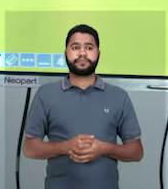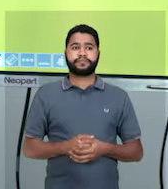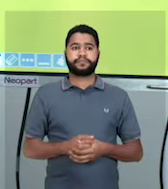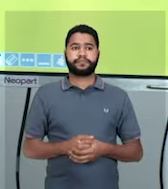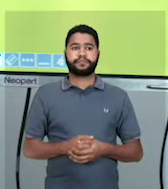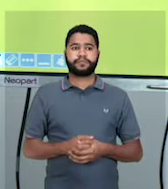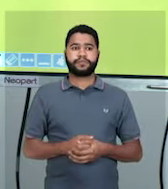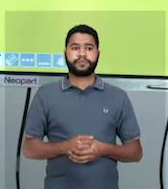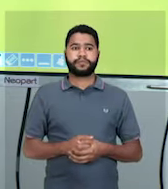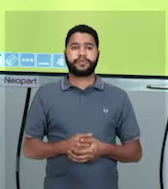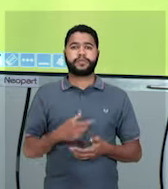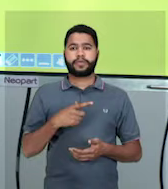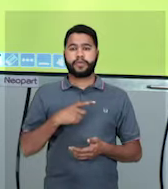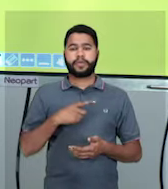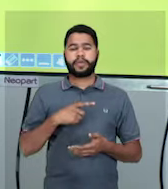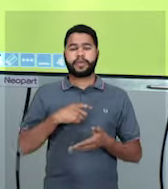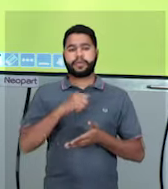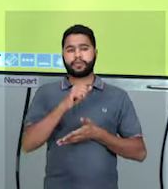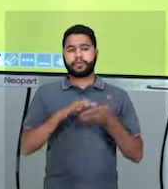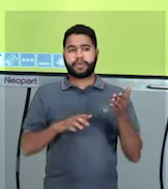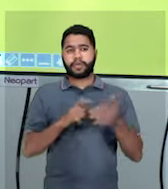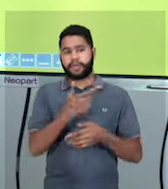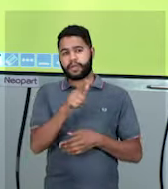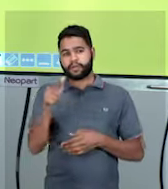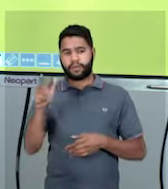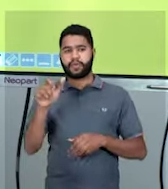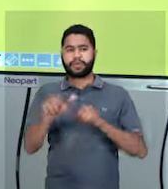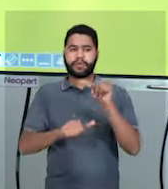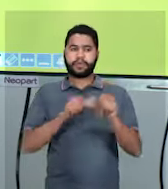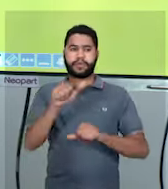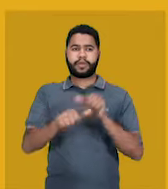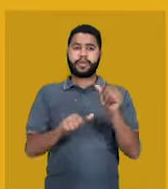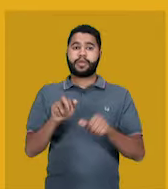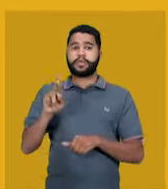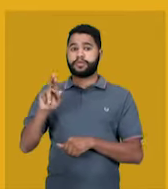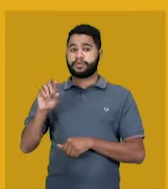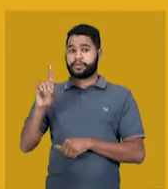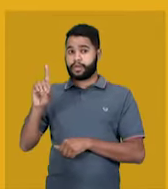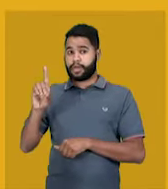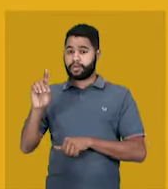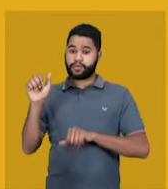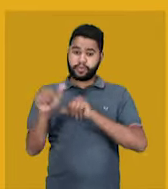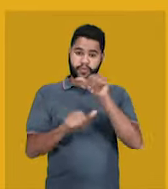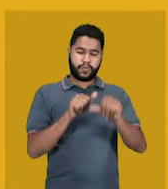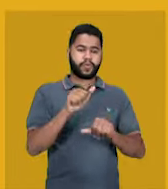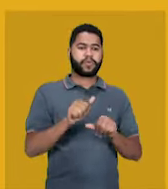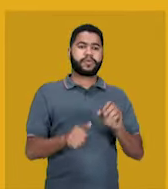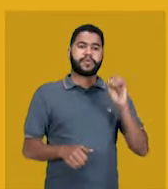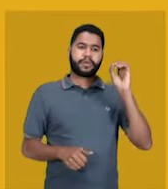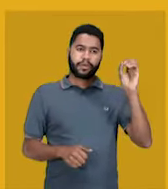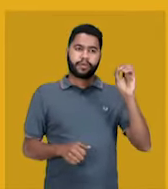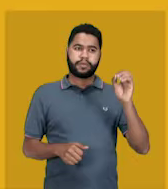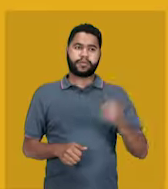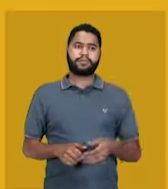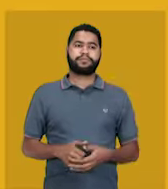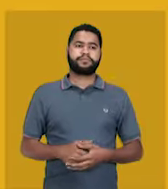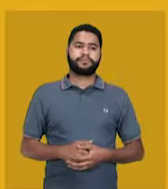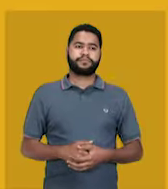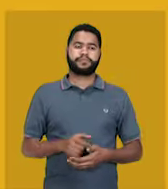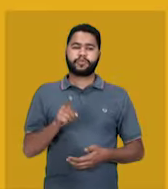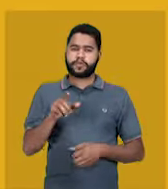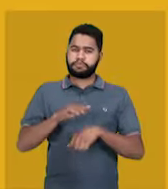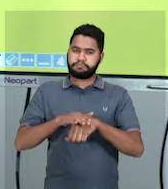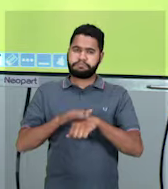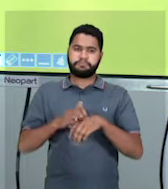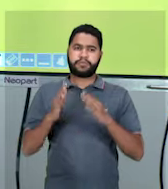Então, eu vou deixar como atividade para casa essas aqui, transformações de radianos para graus. Então, 13π sobre 3, você vai